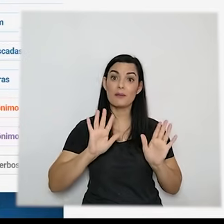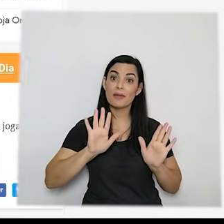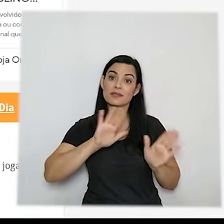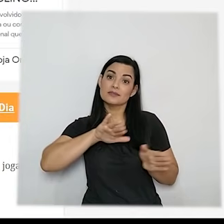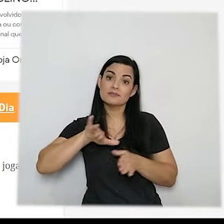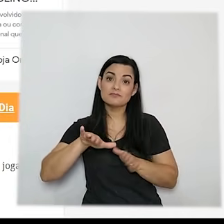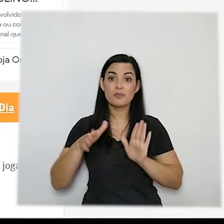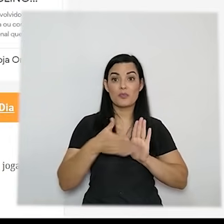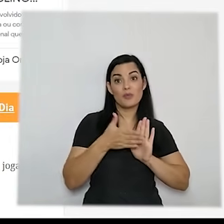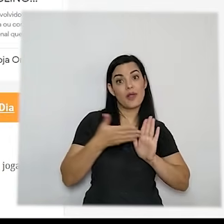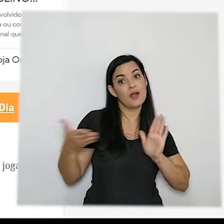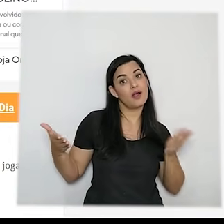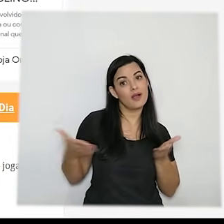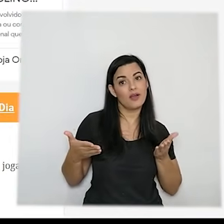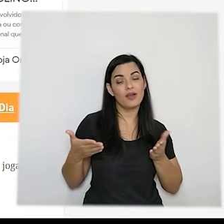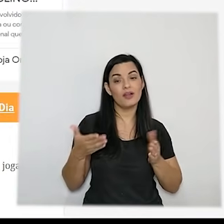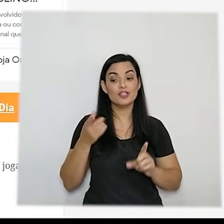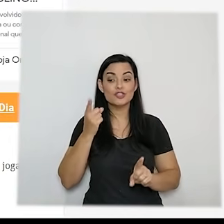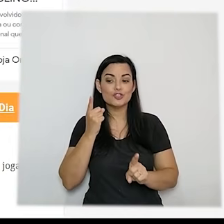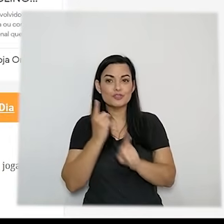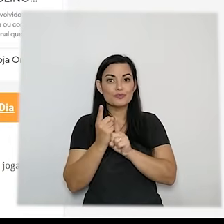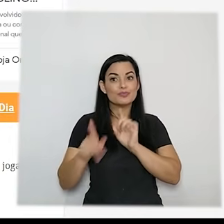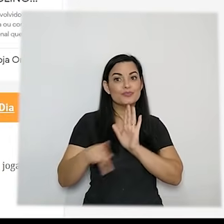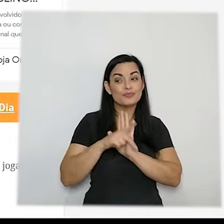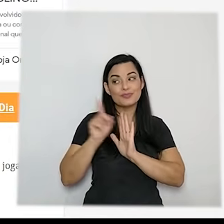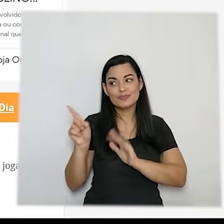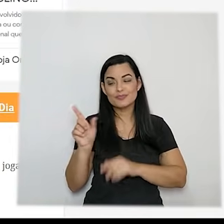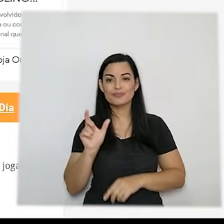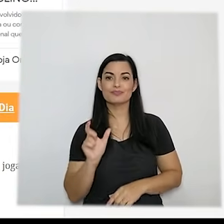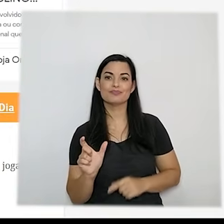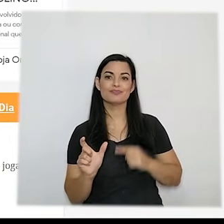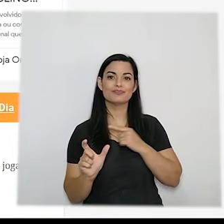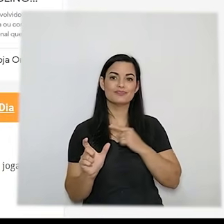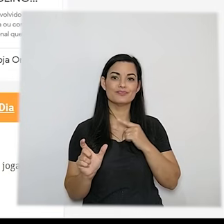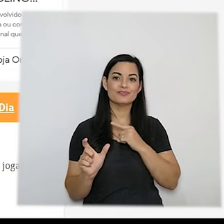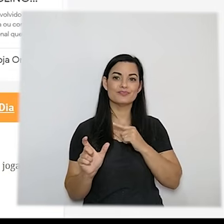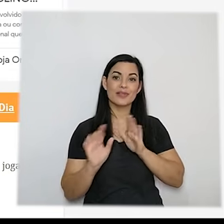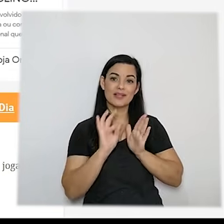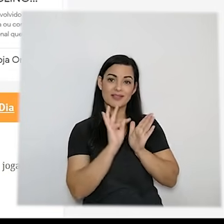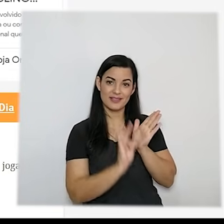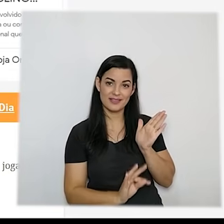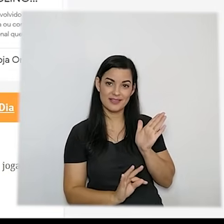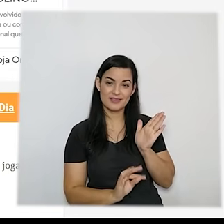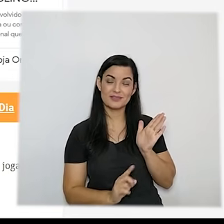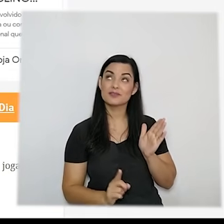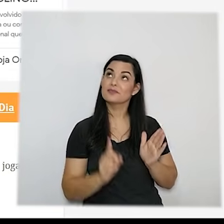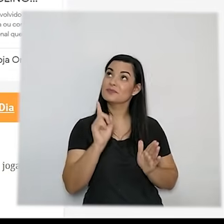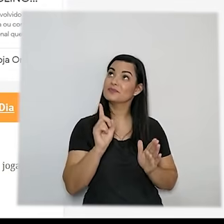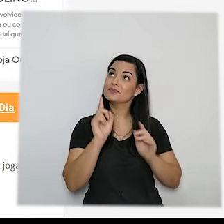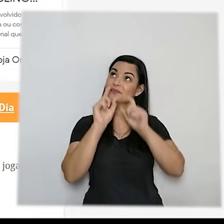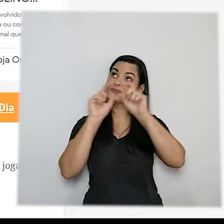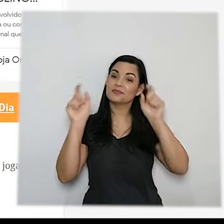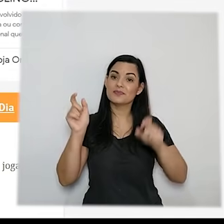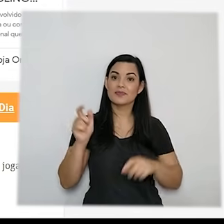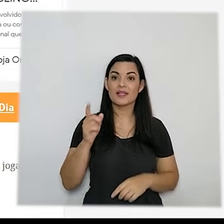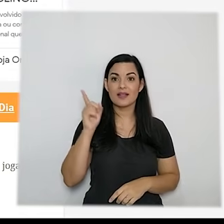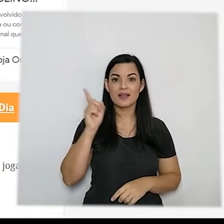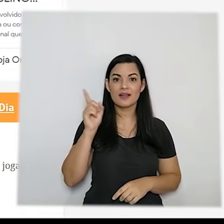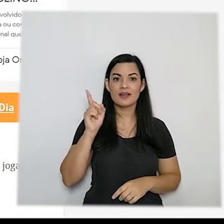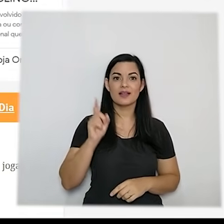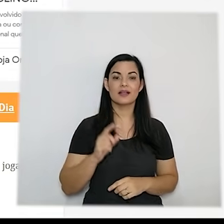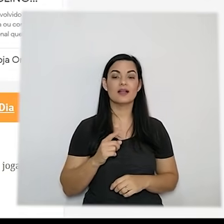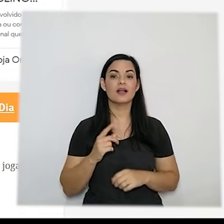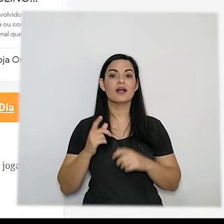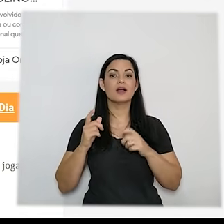nossa proposta agora é descobrir as palavras que estão lá no nosso diagrama. Então, aqui em cima, ó, onde está marcado